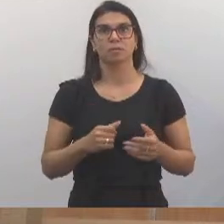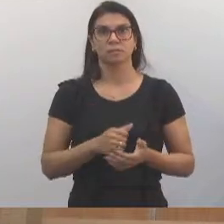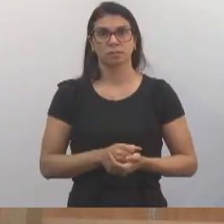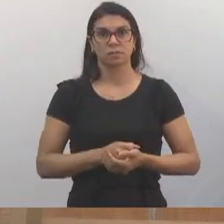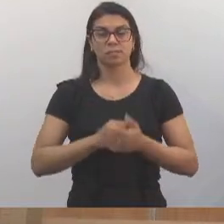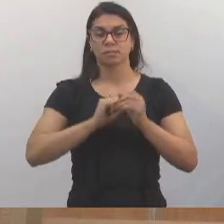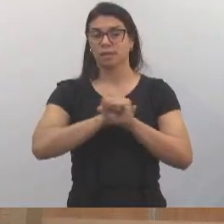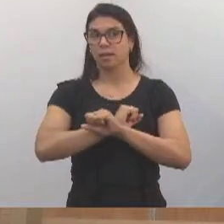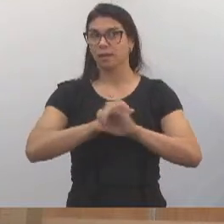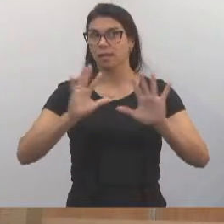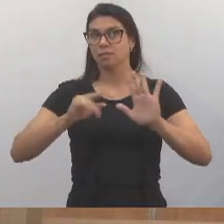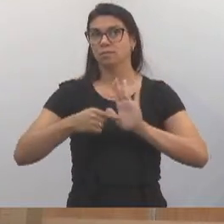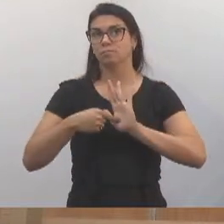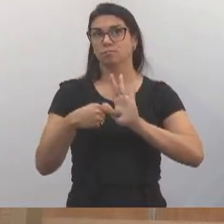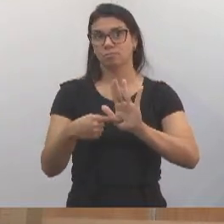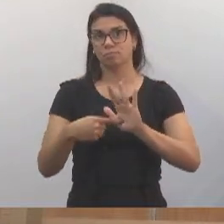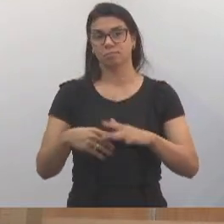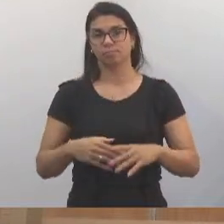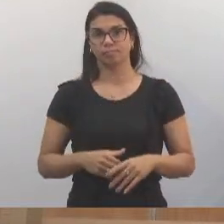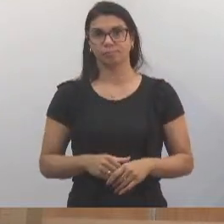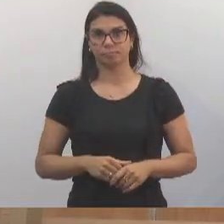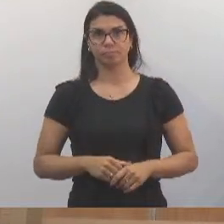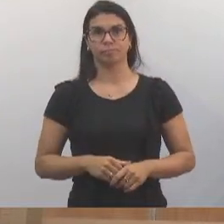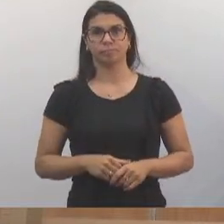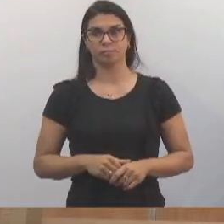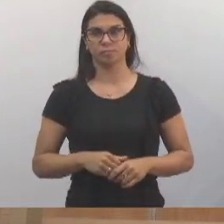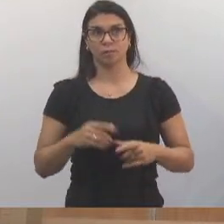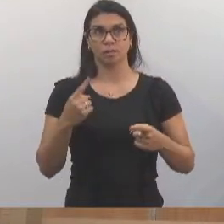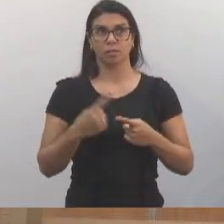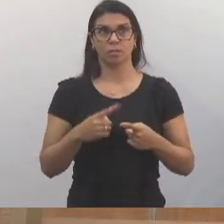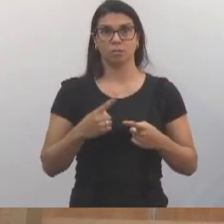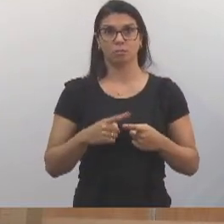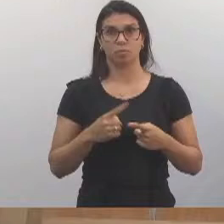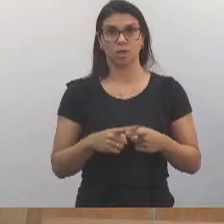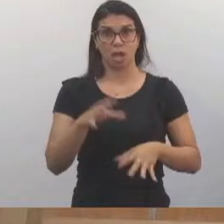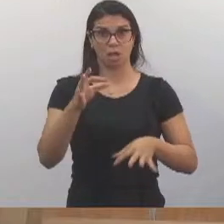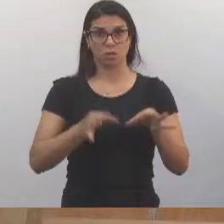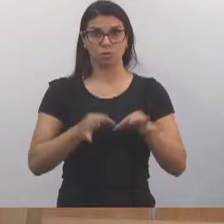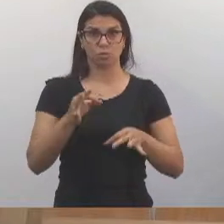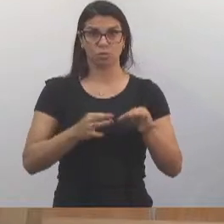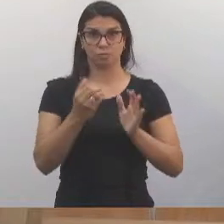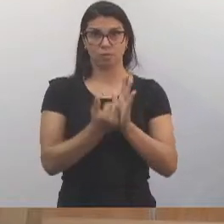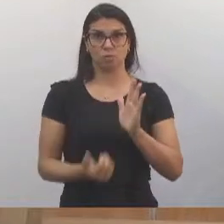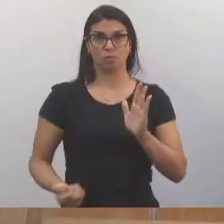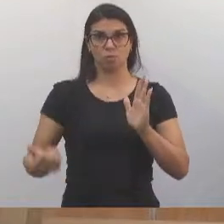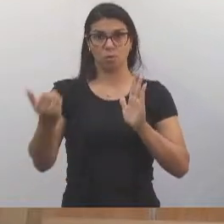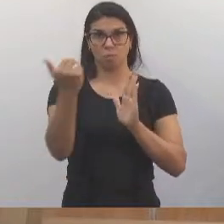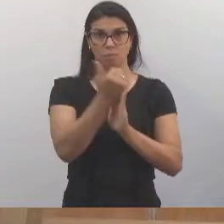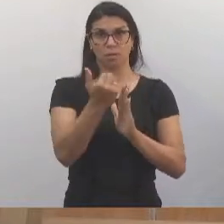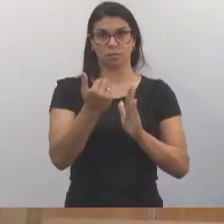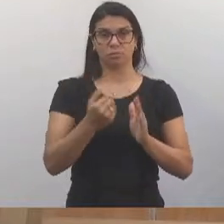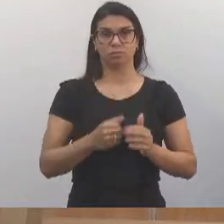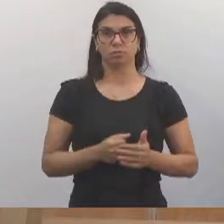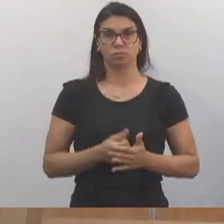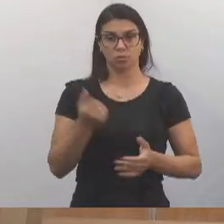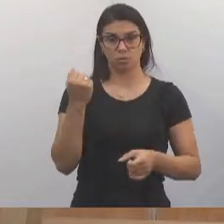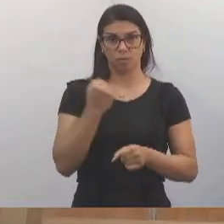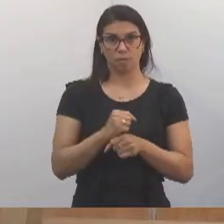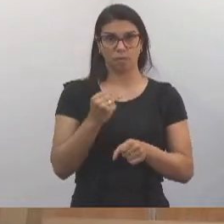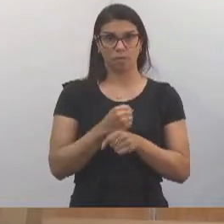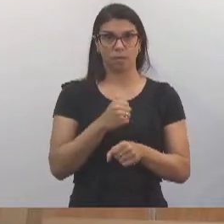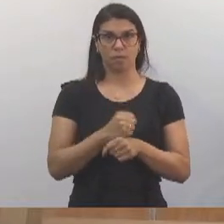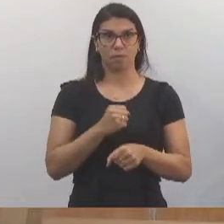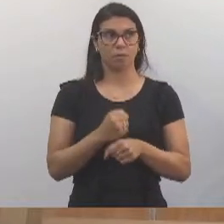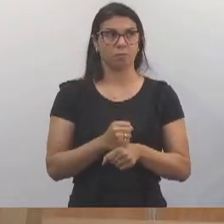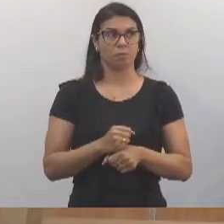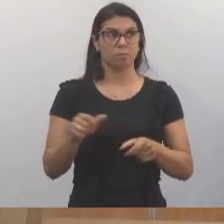maior transparência e lisura possível, porque a justificativa do aumento, do superfaturamento de uma obra dessa,